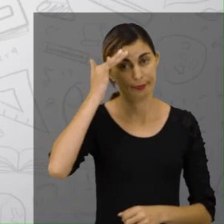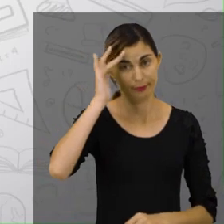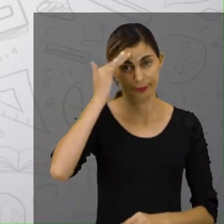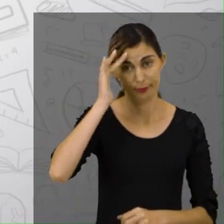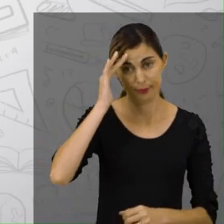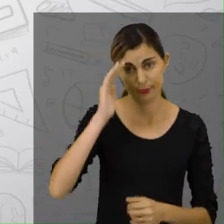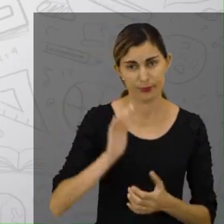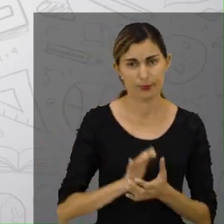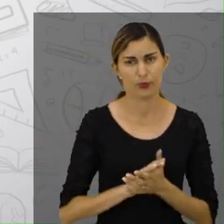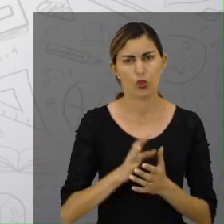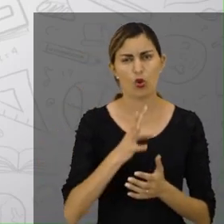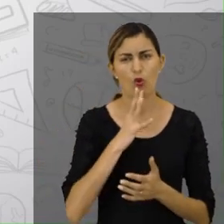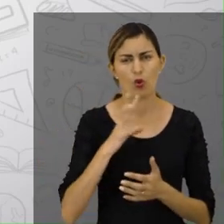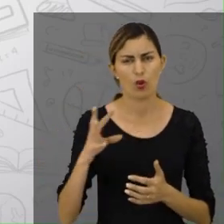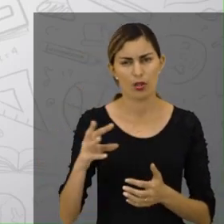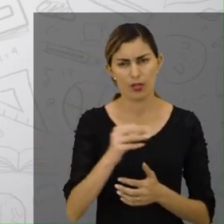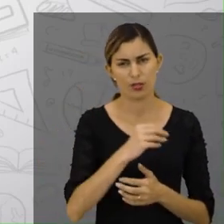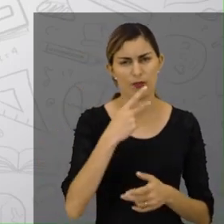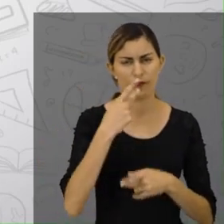compreensão.